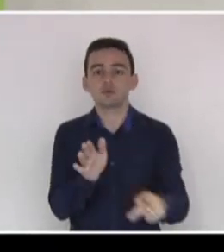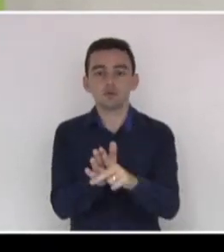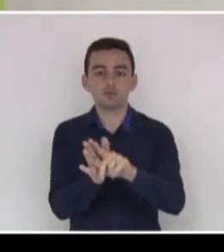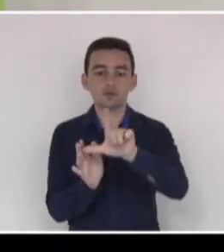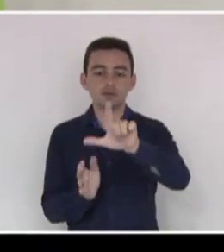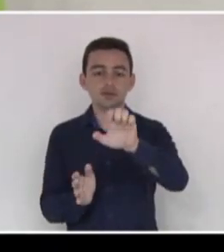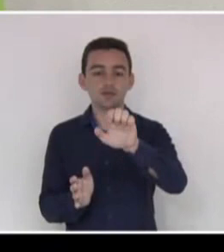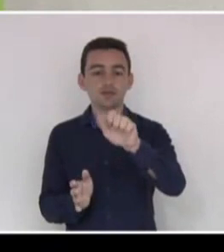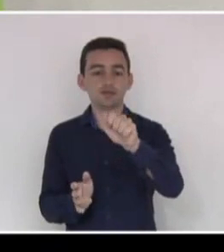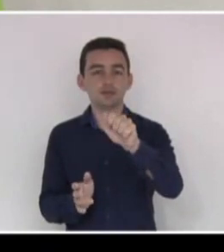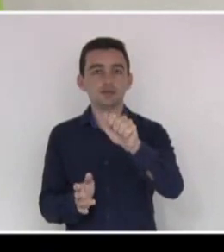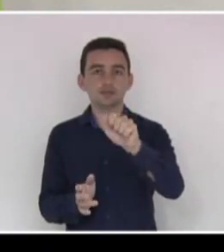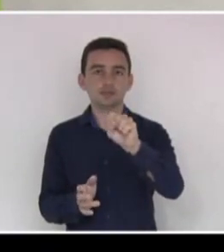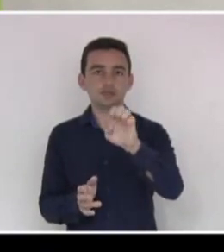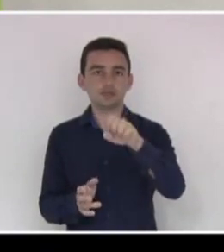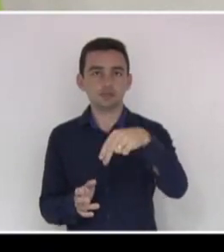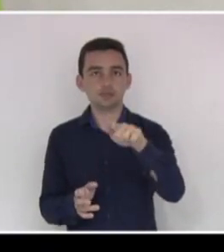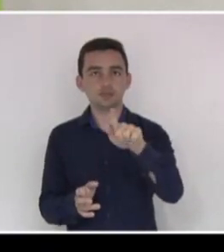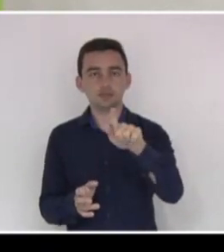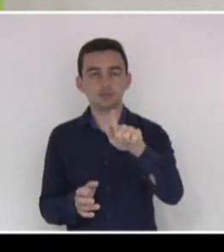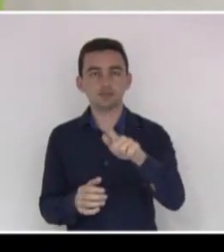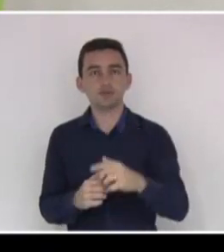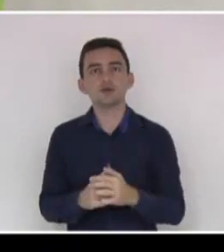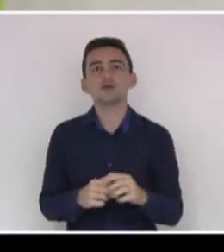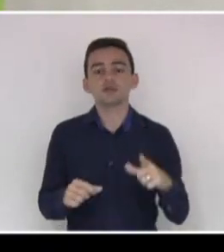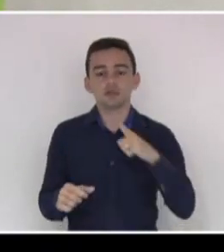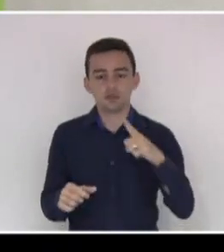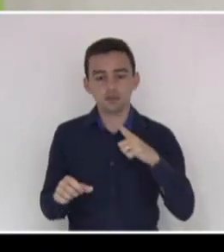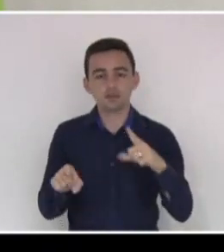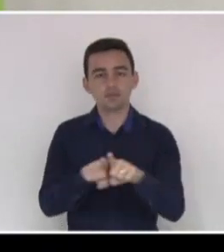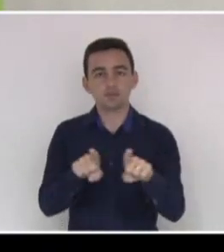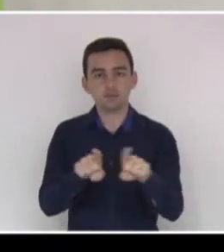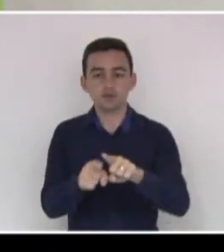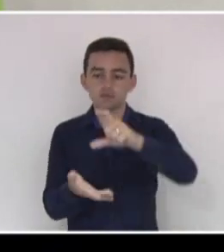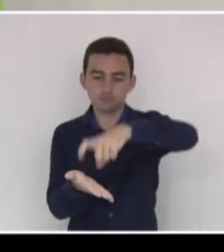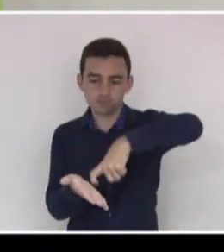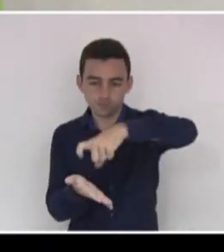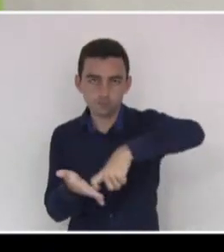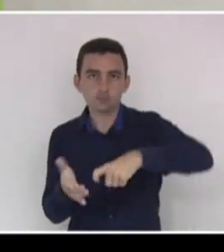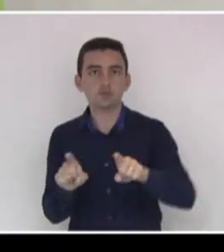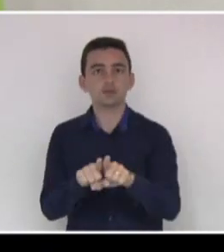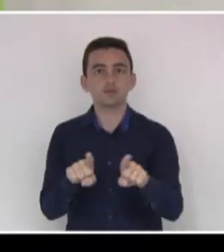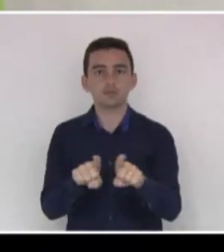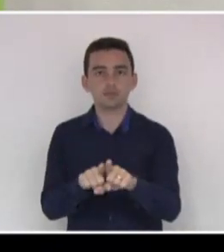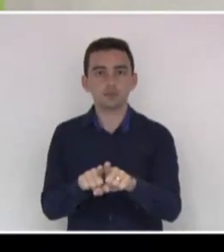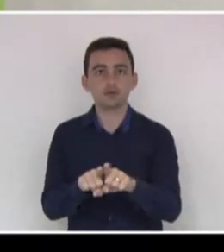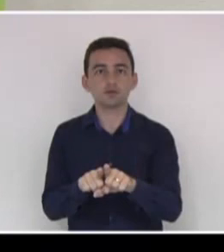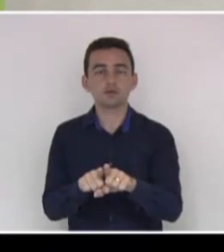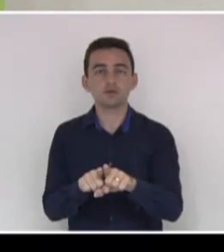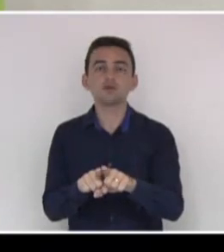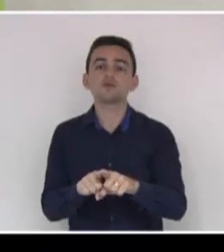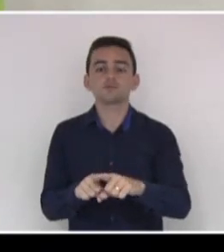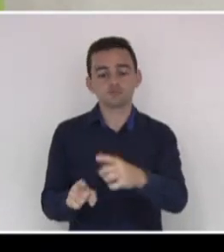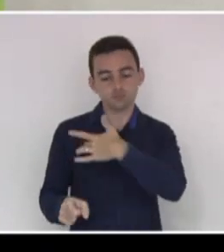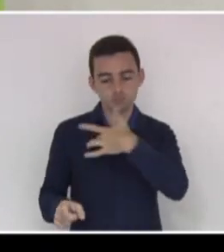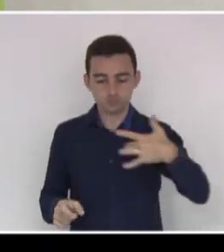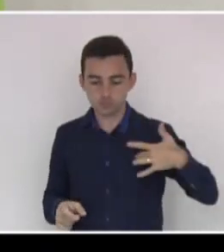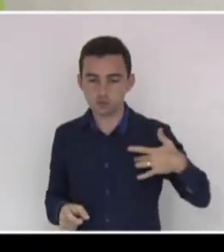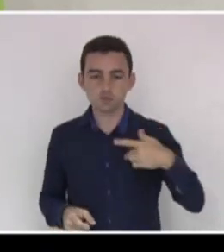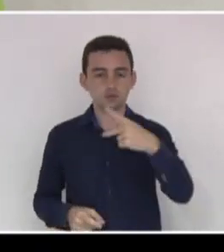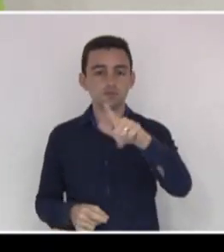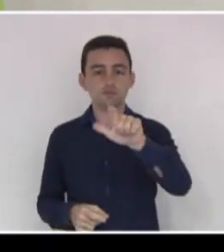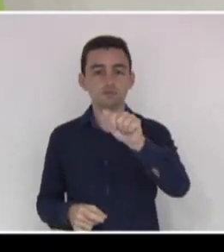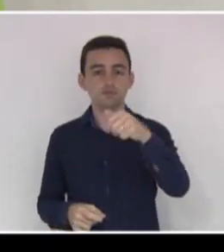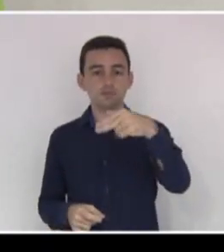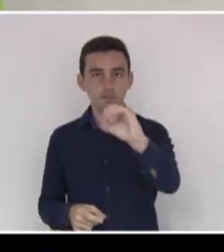leasing, das operações de cartão de crédito e das contratações de plano de saúde.